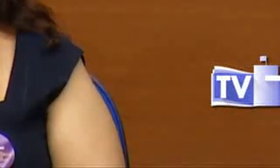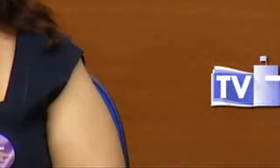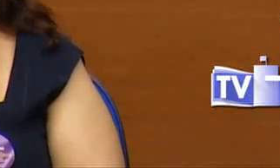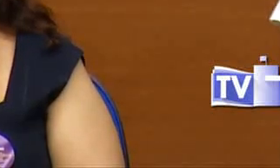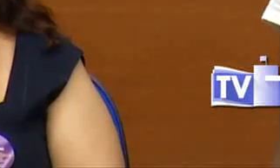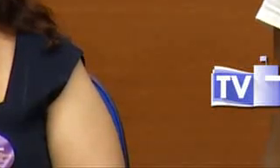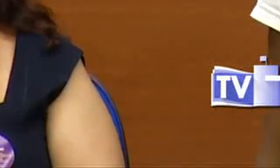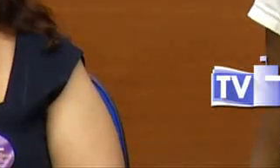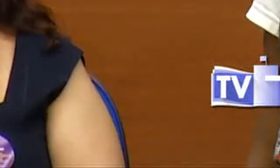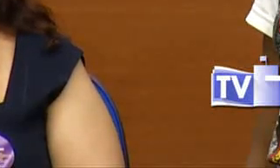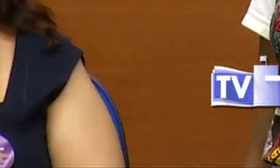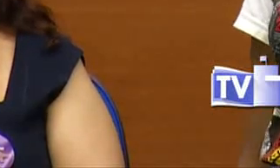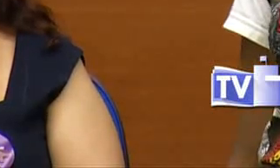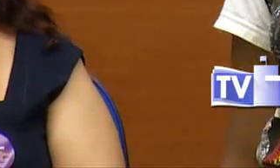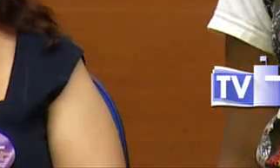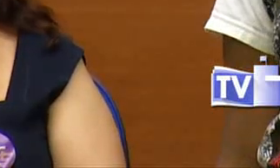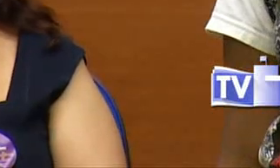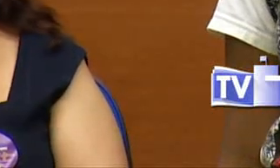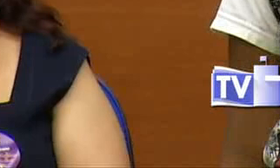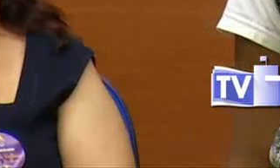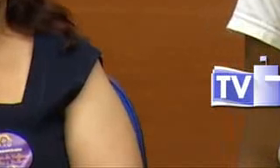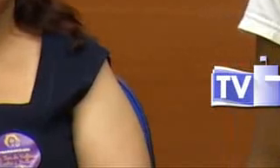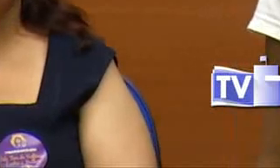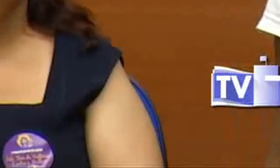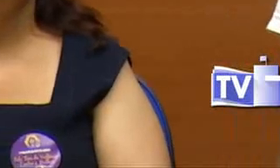mas pelos nossos companheiros.